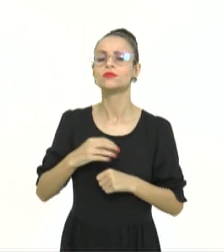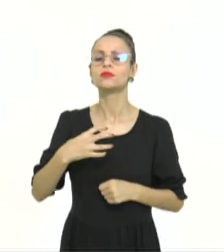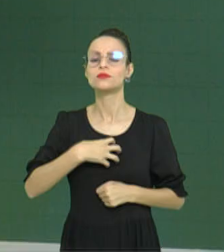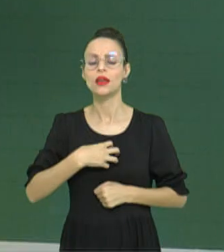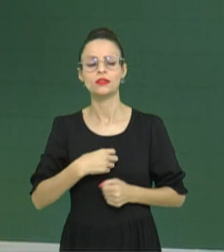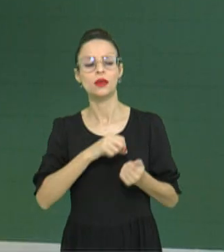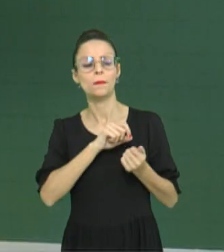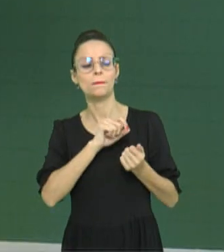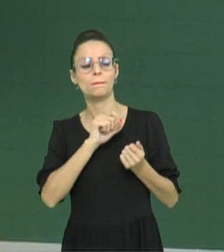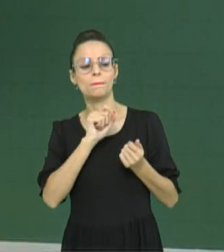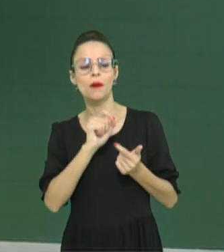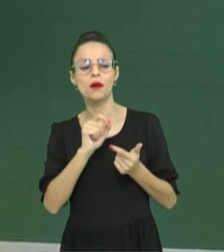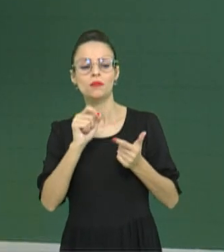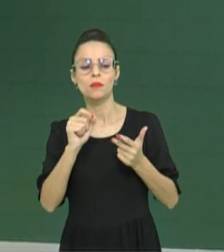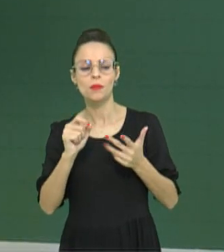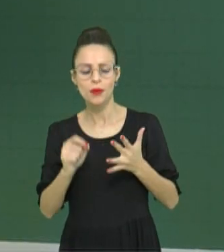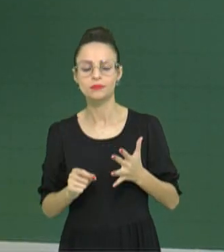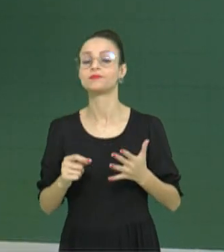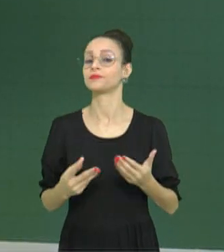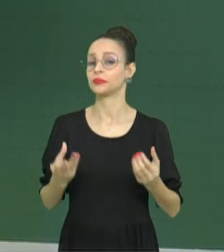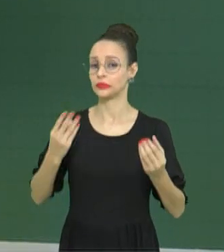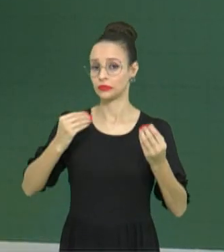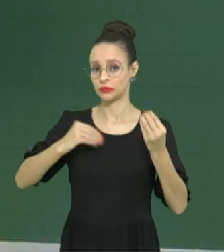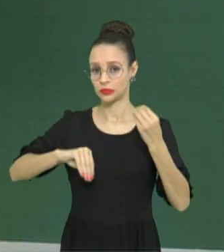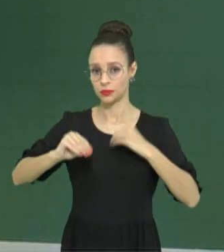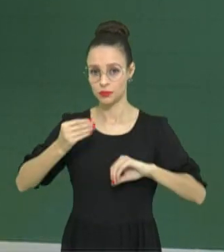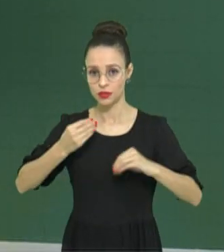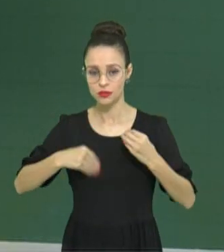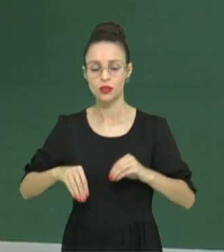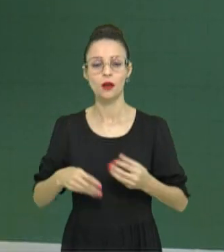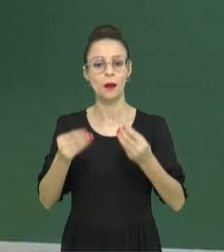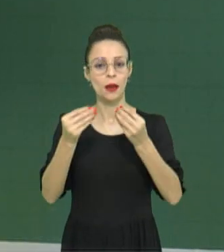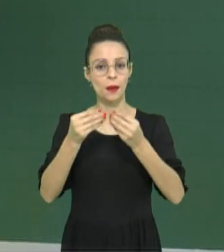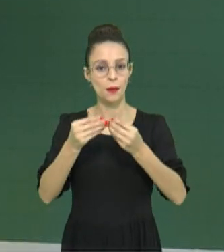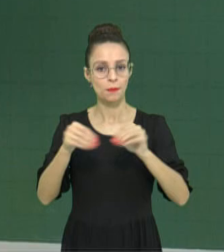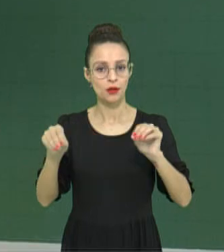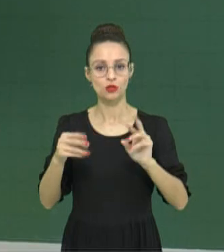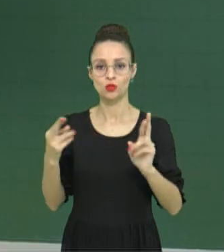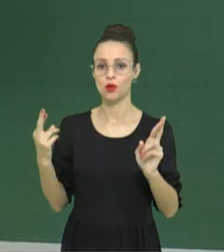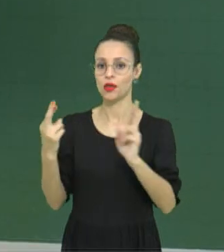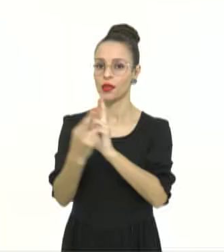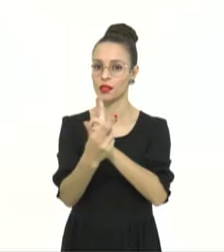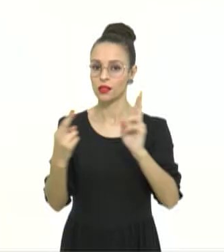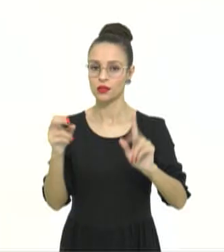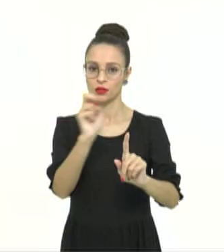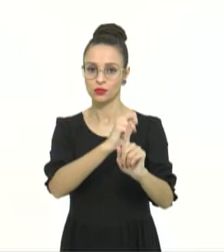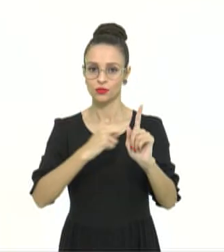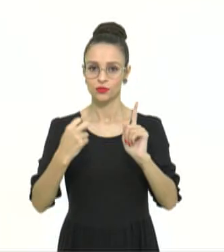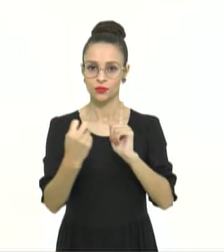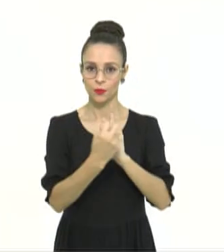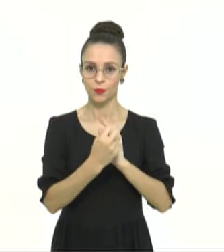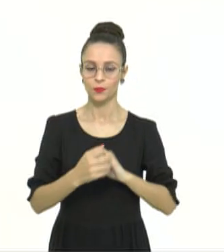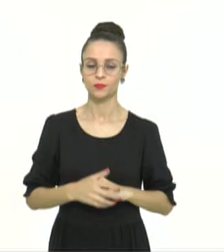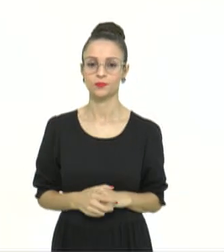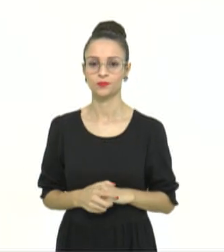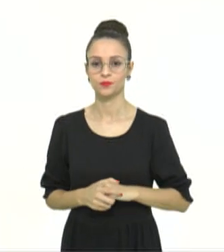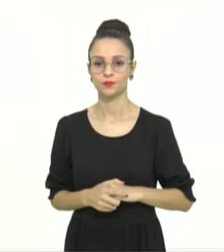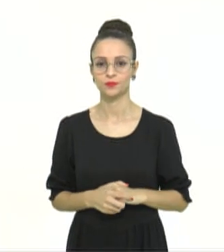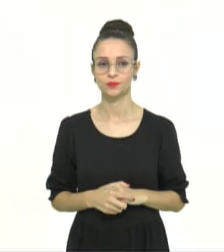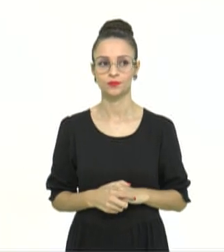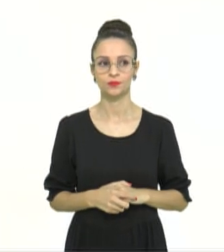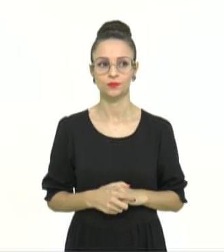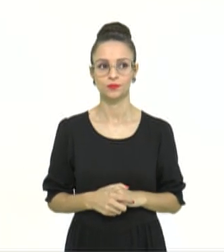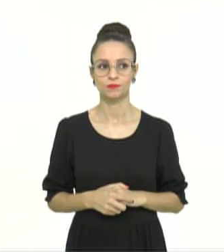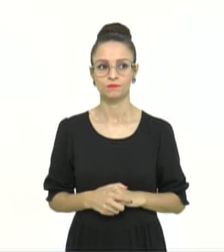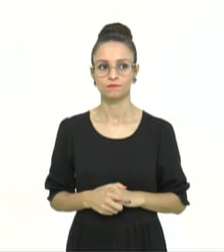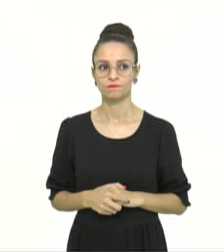Então, geram depressão, prejuízos nas relações sociais, abuso de